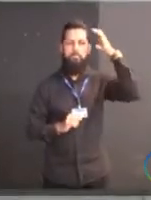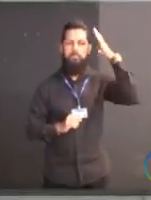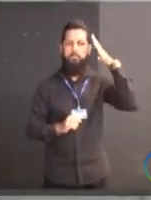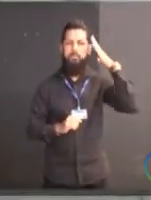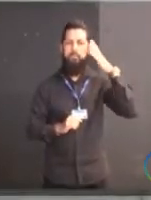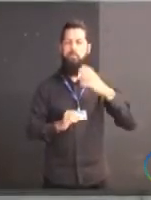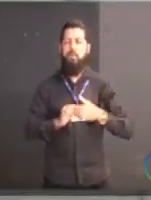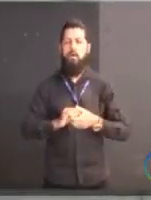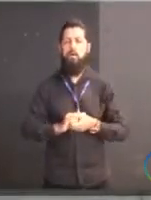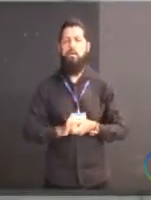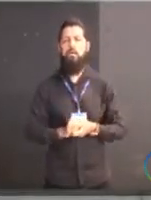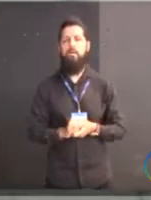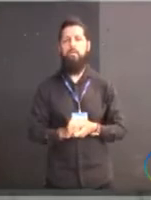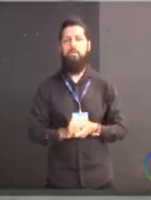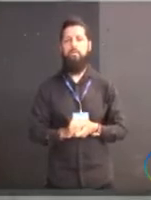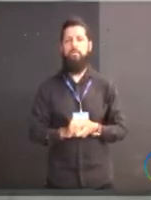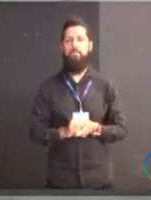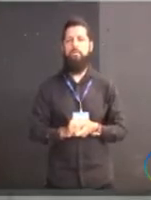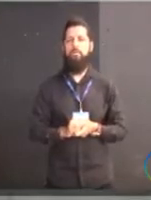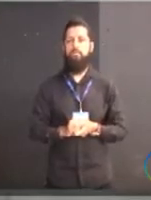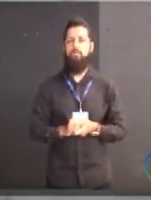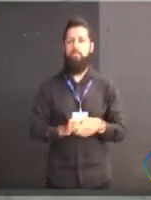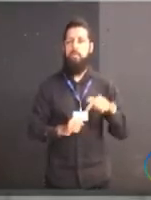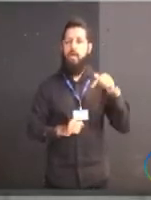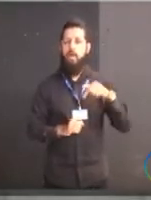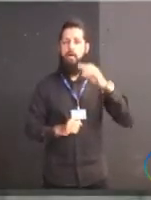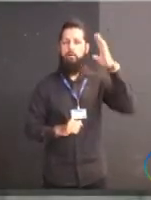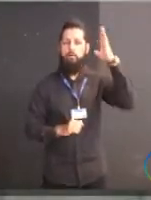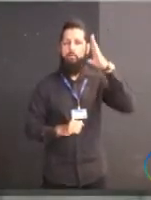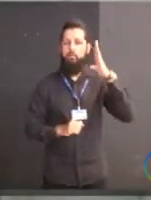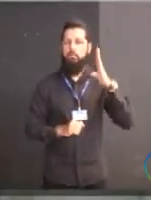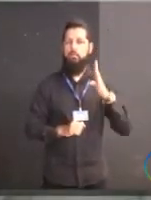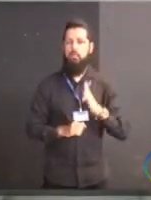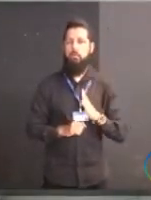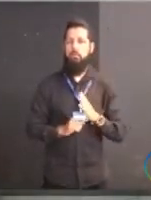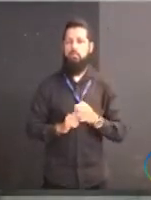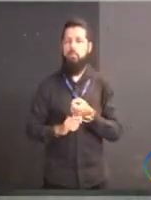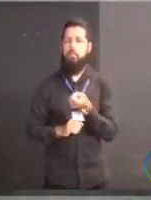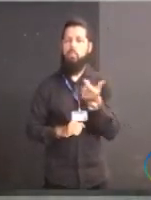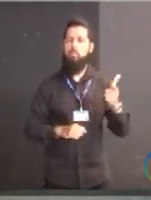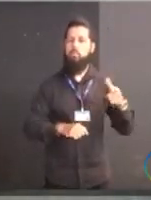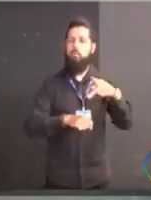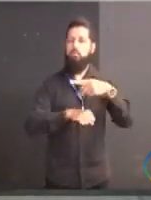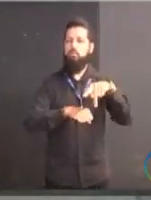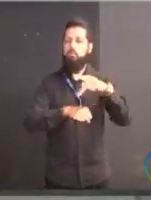sobre a reencarnação de Kardec aqui no Brasil ou em algum outro país?